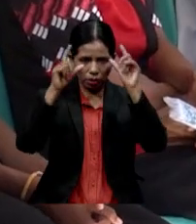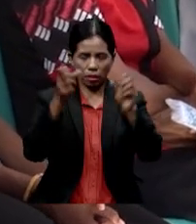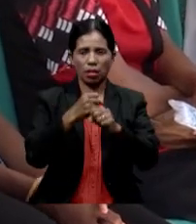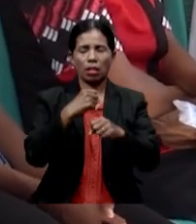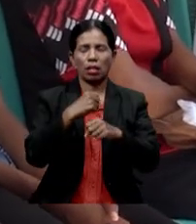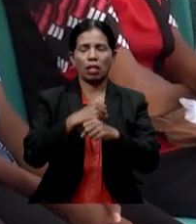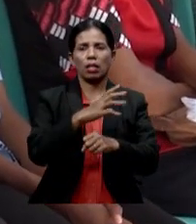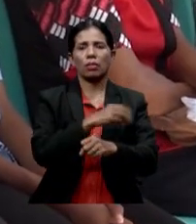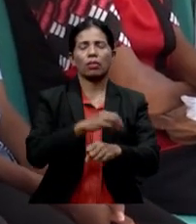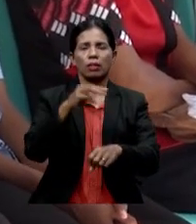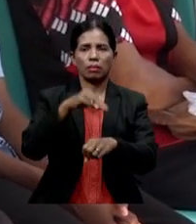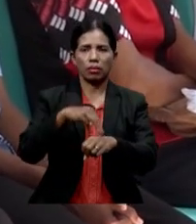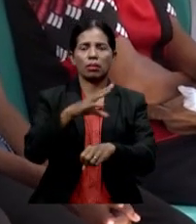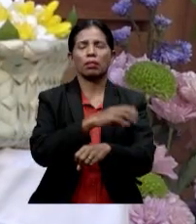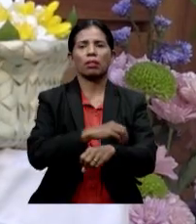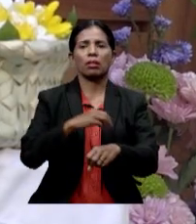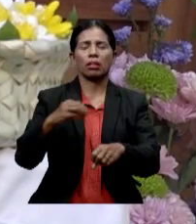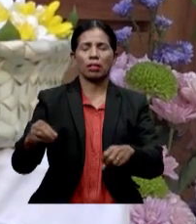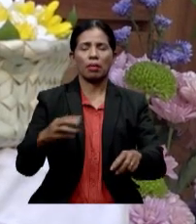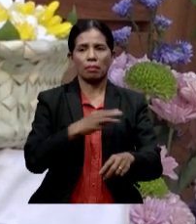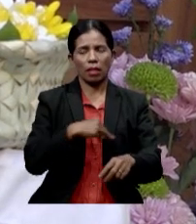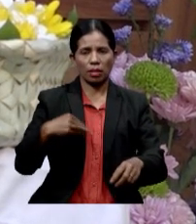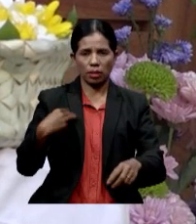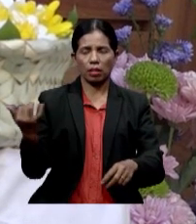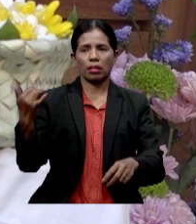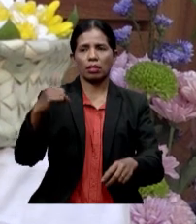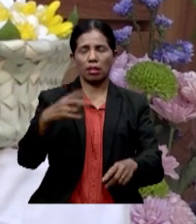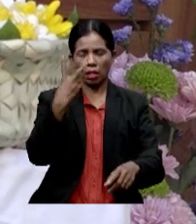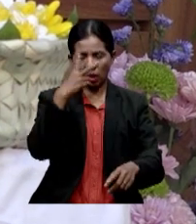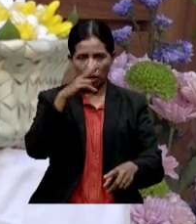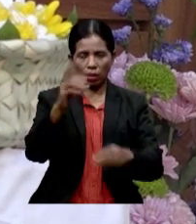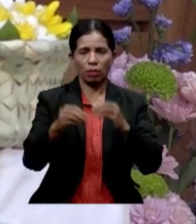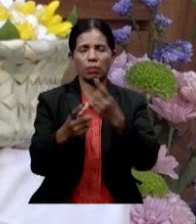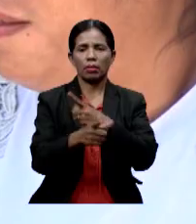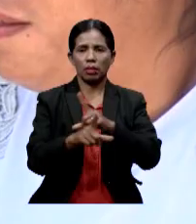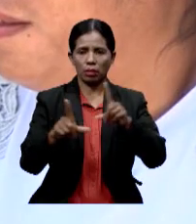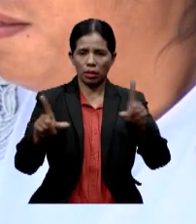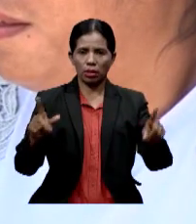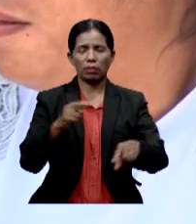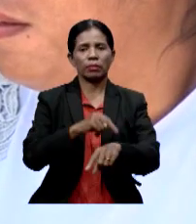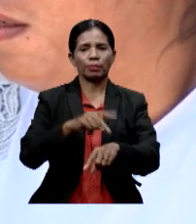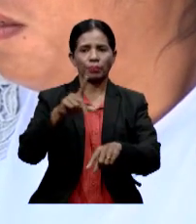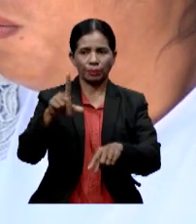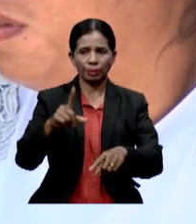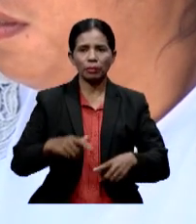missão, leu russi congregação carmelita, nebe luta mos pa libertação nacional.